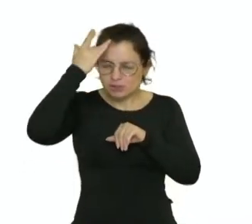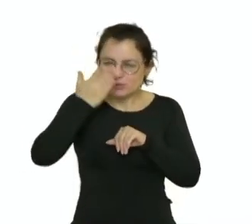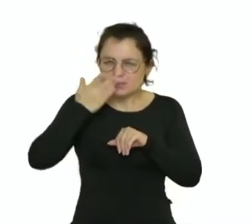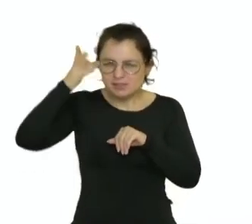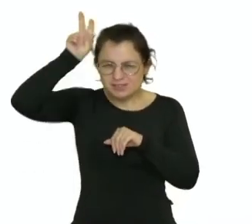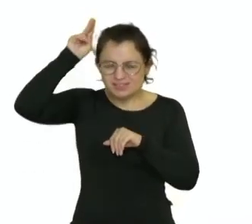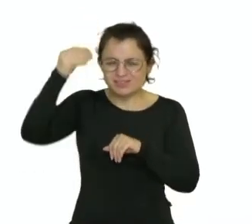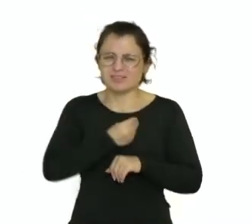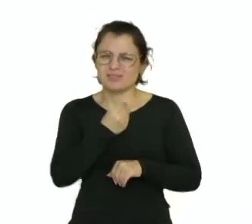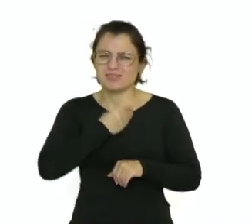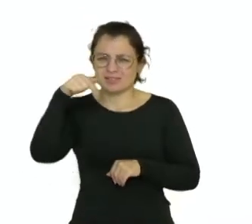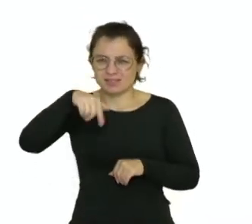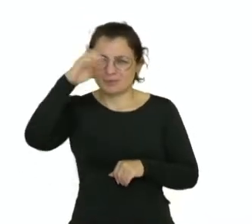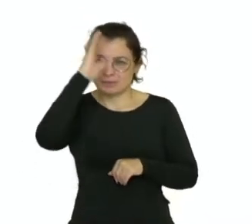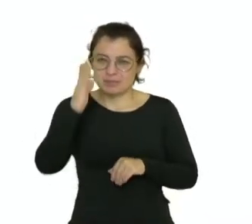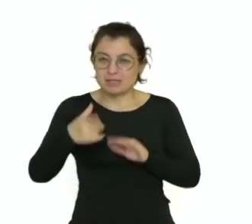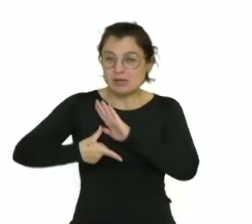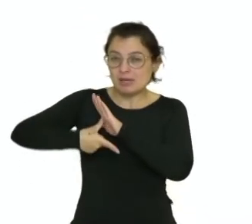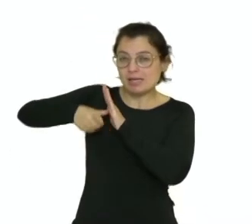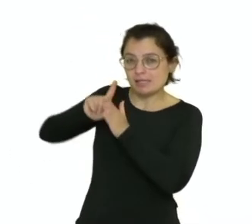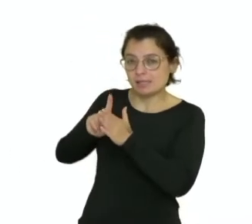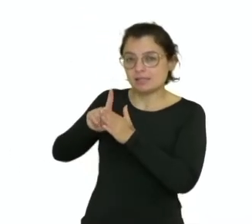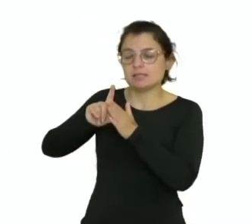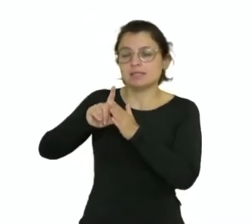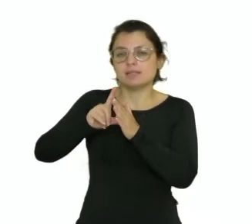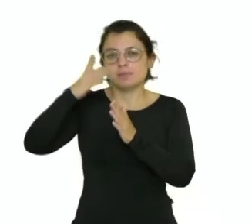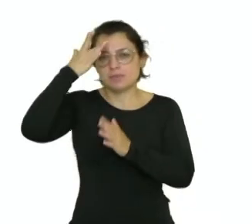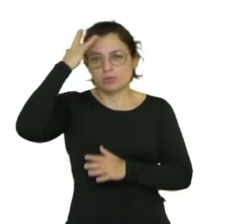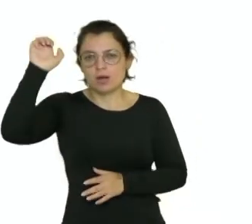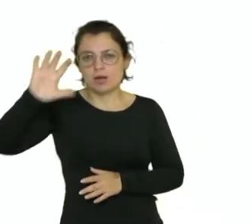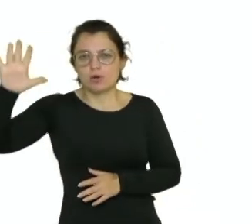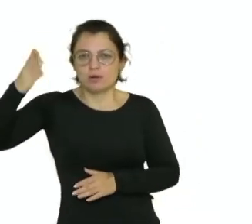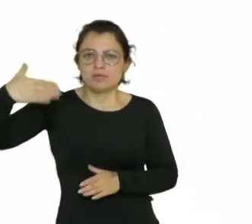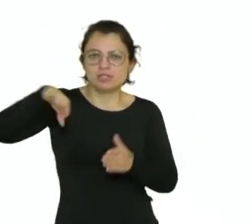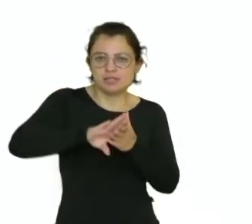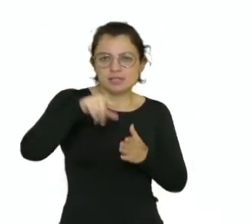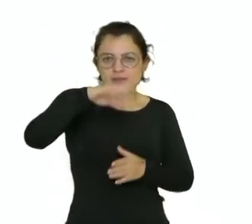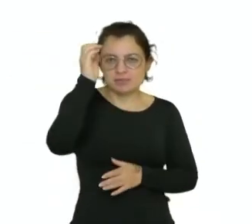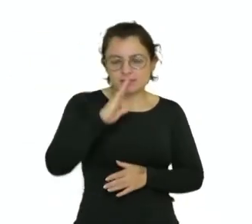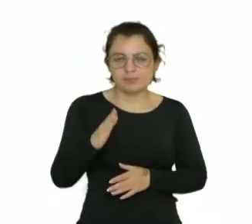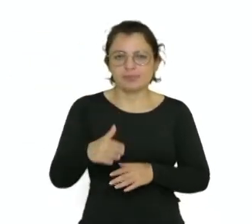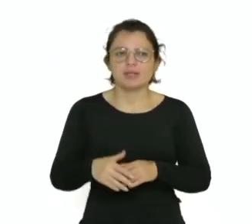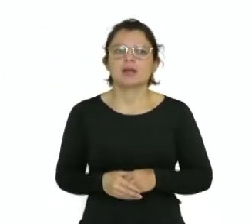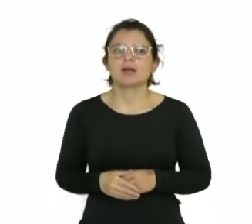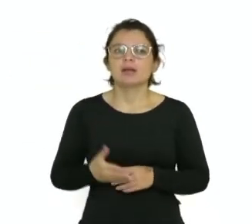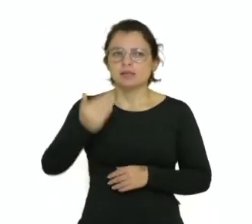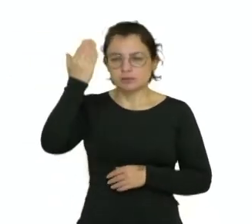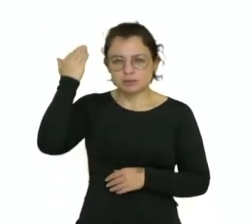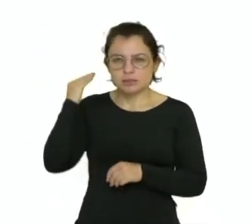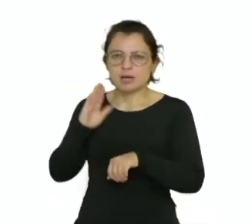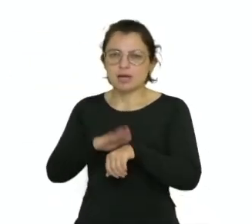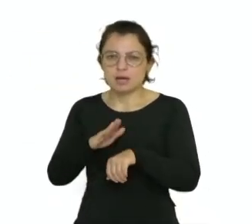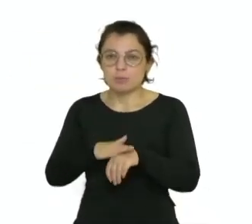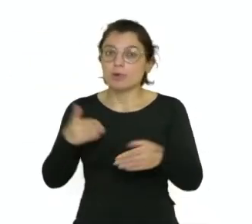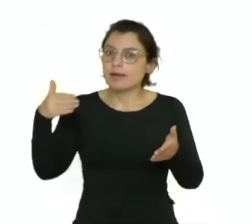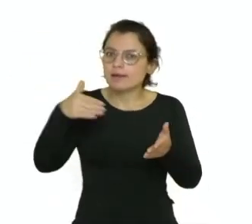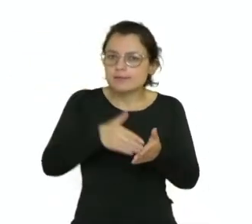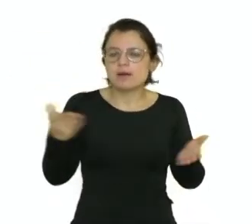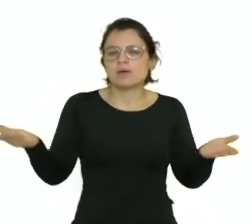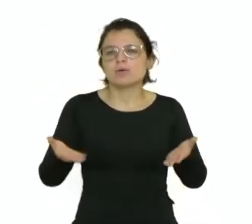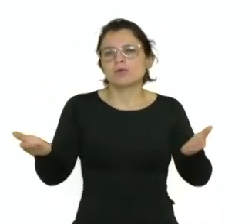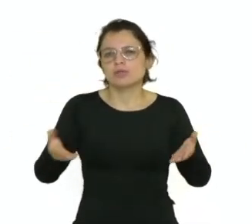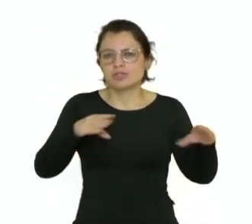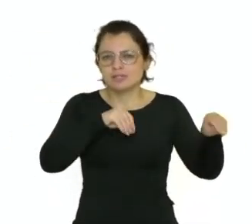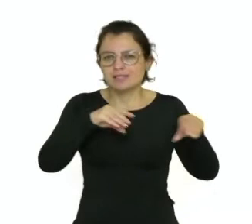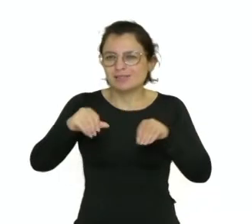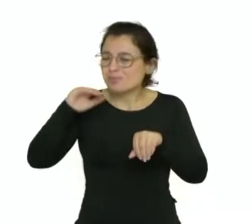viviam no Brasil antes da chegada dos colonizadores? À época e ainda hoje, o território é o espaço social